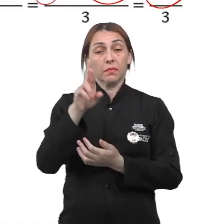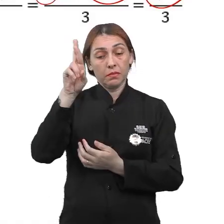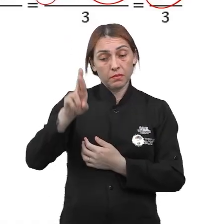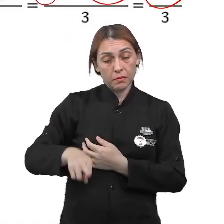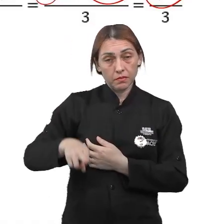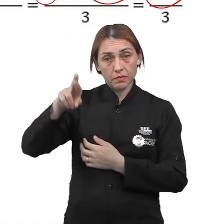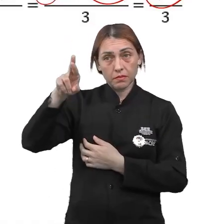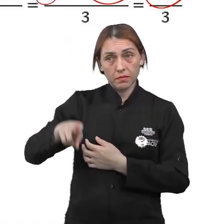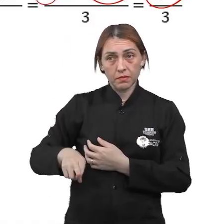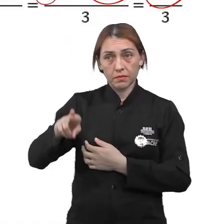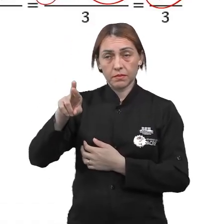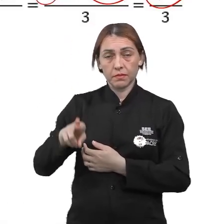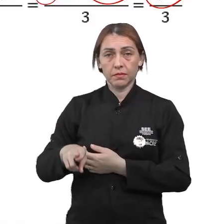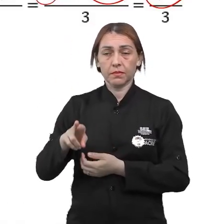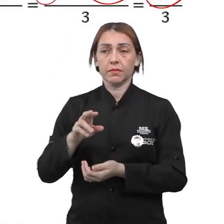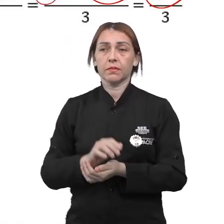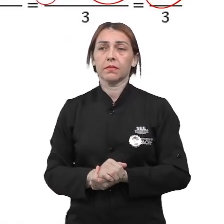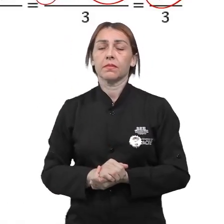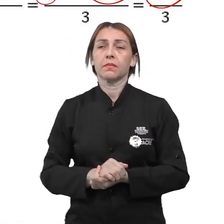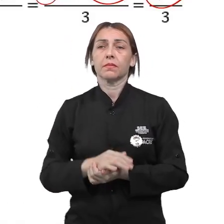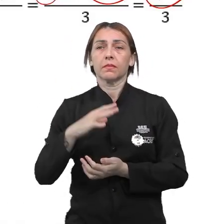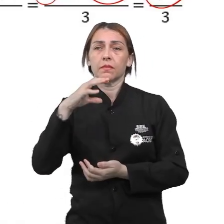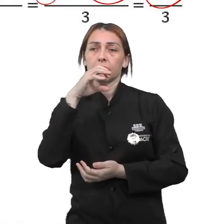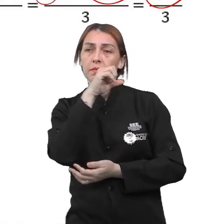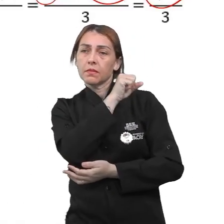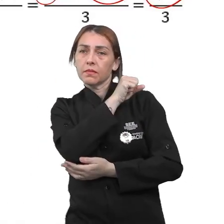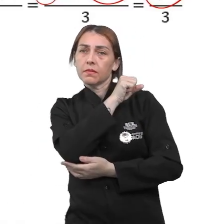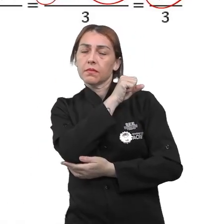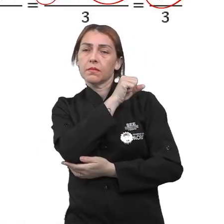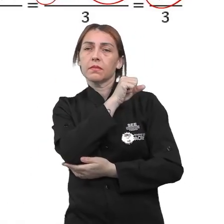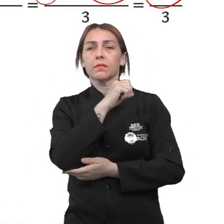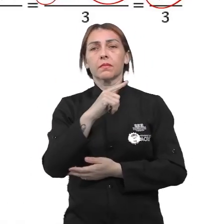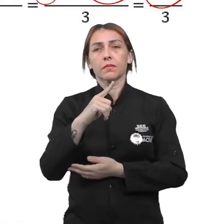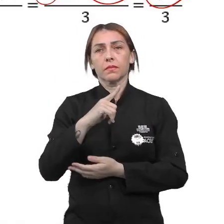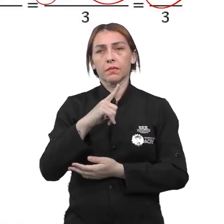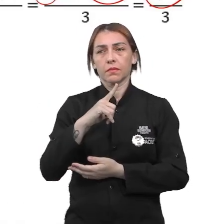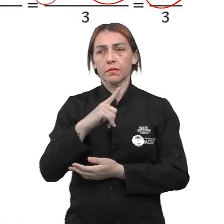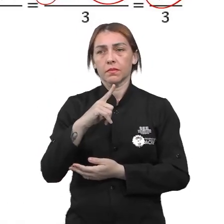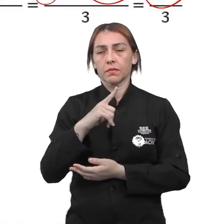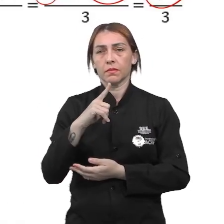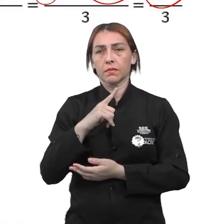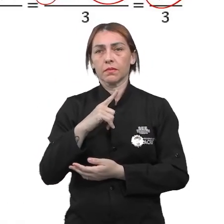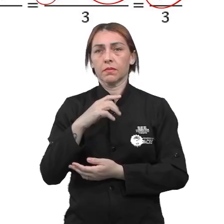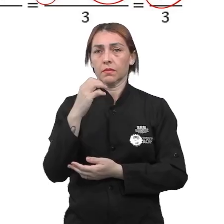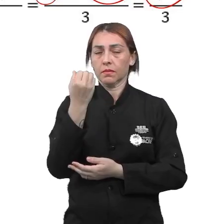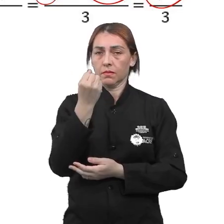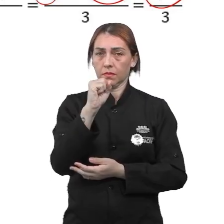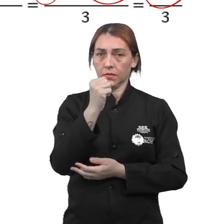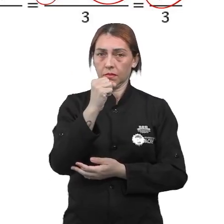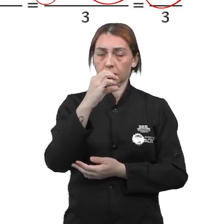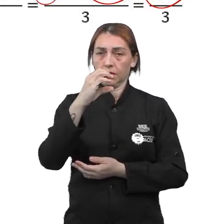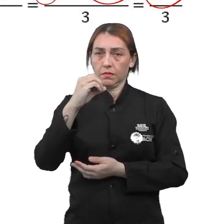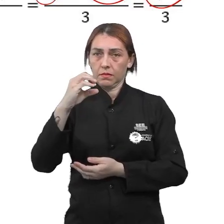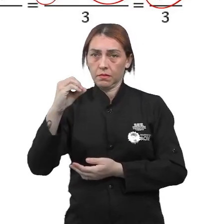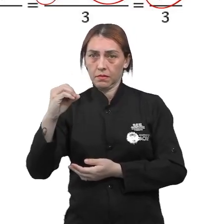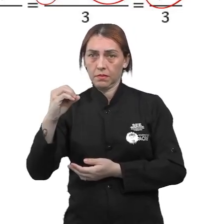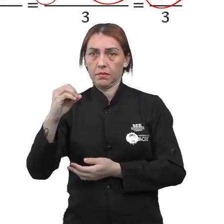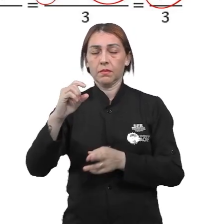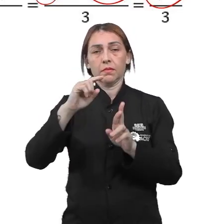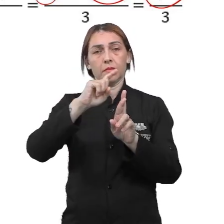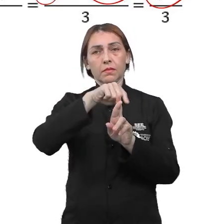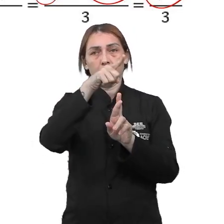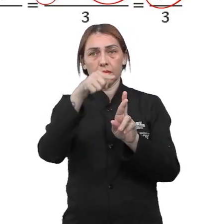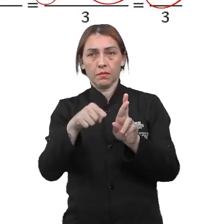entre esses números, ou seja, se eu fizer a continha rápida aqui, ó, eu vou obter 800, tá vendo? Ó?